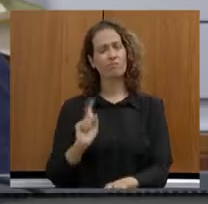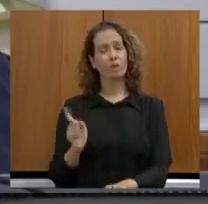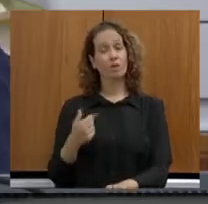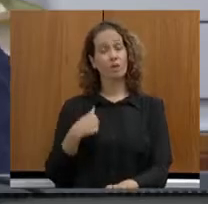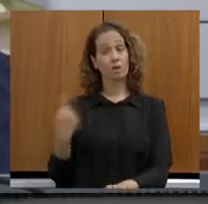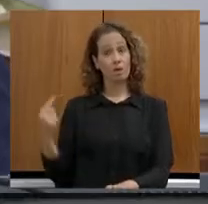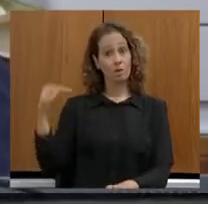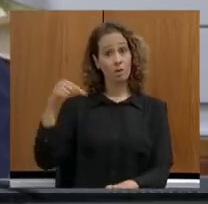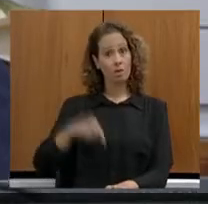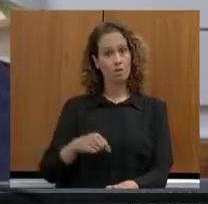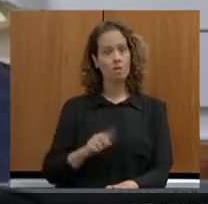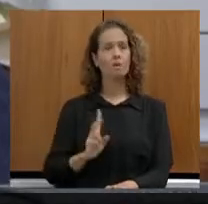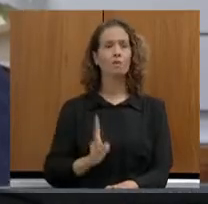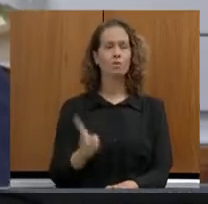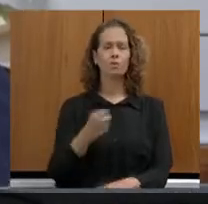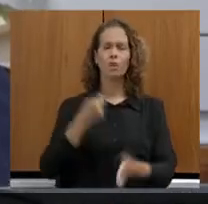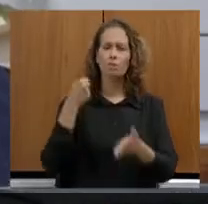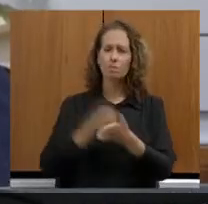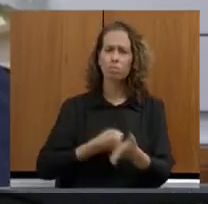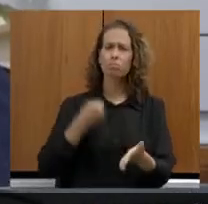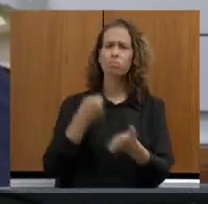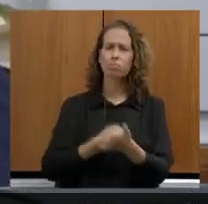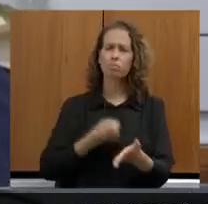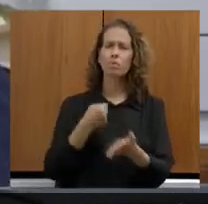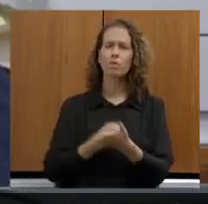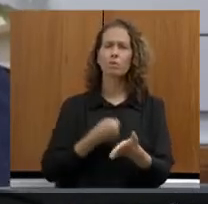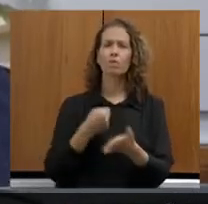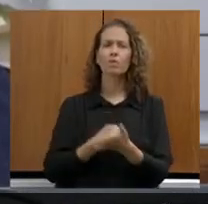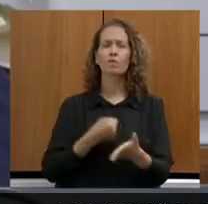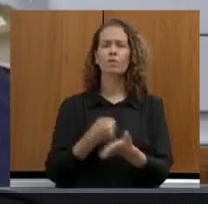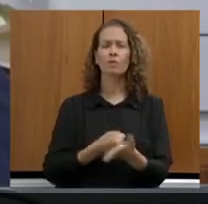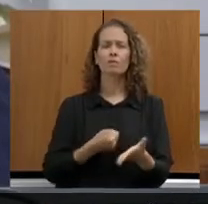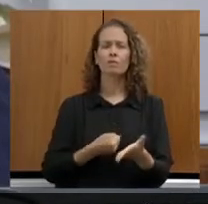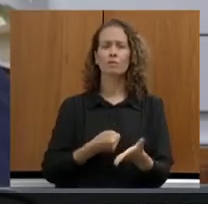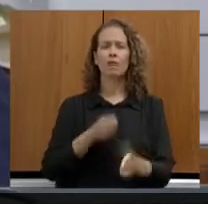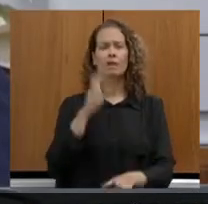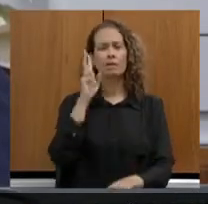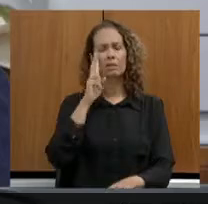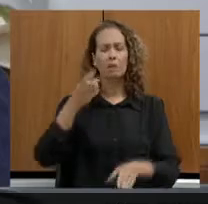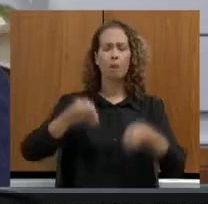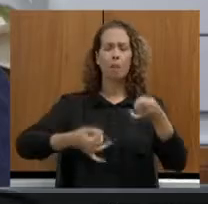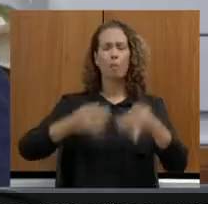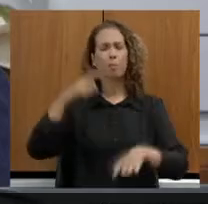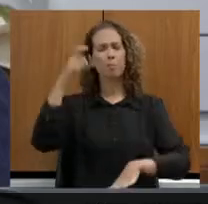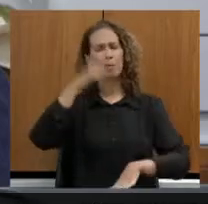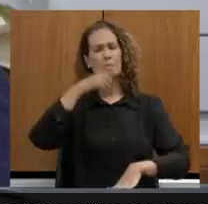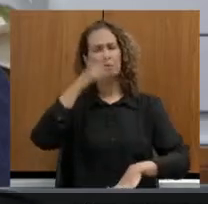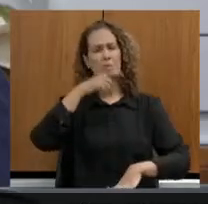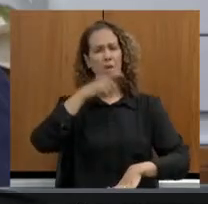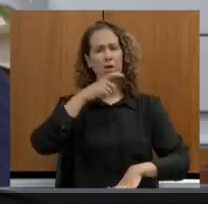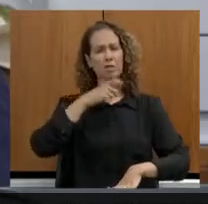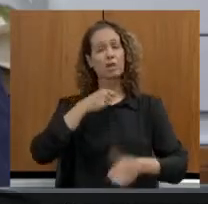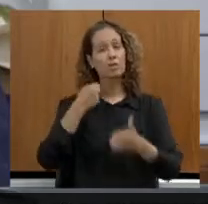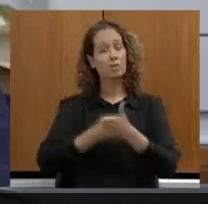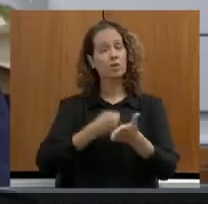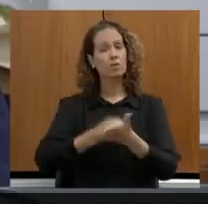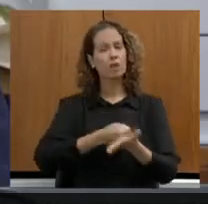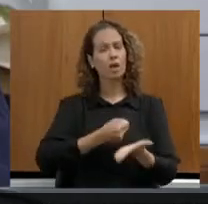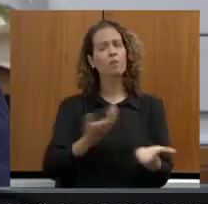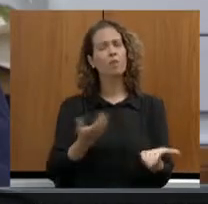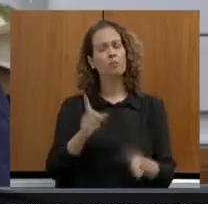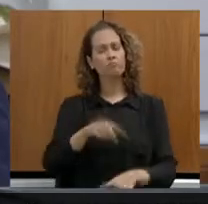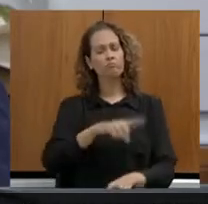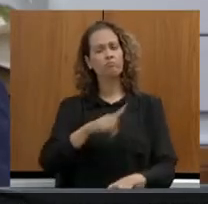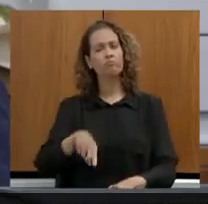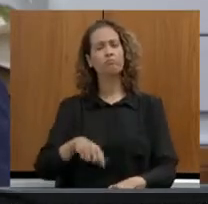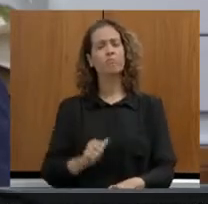aqui lutarei para derrubar essa narrativa mentirosa de que o regime de recuperação